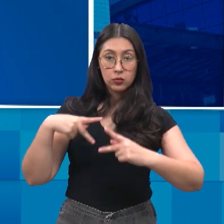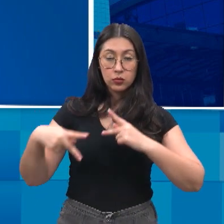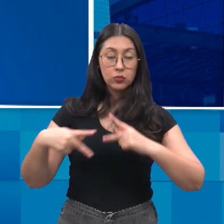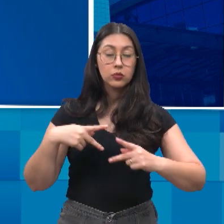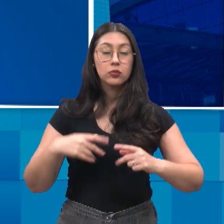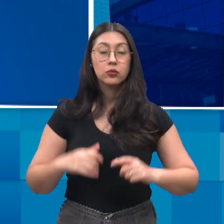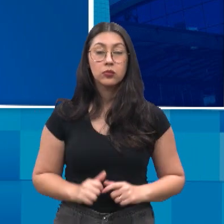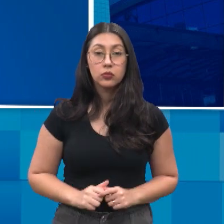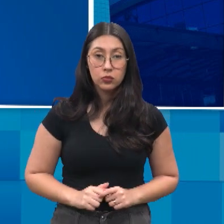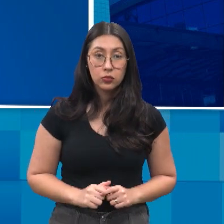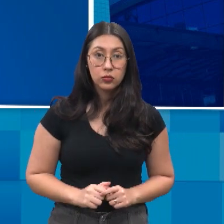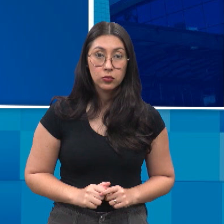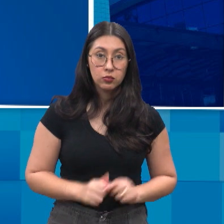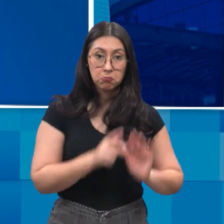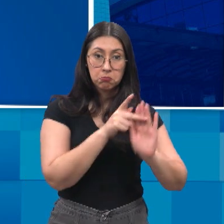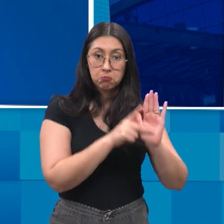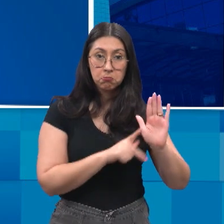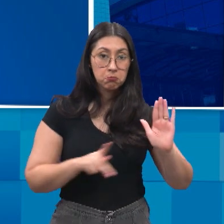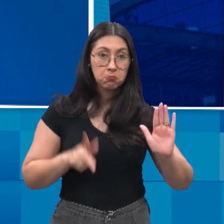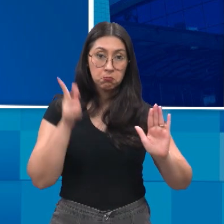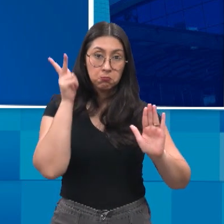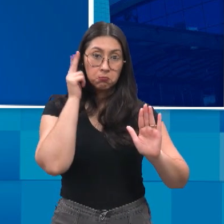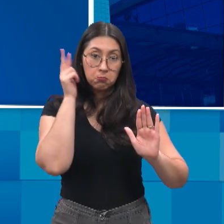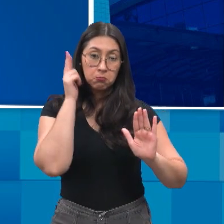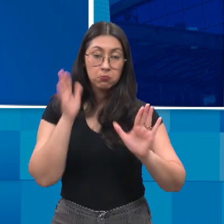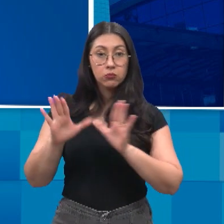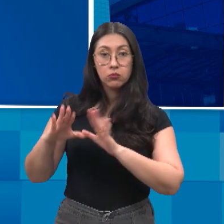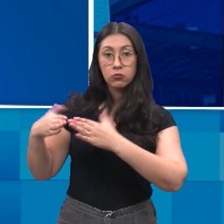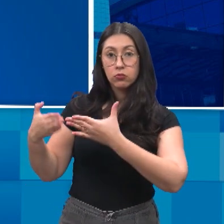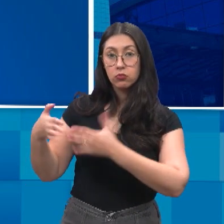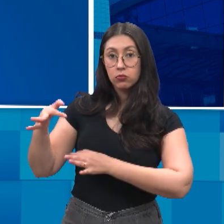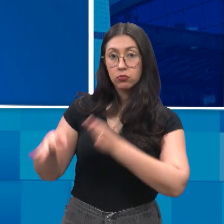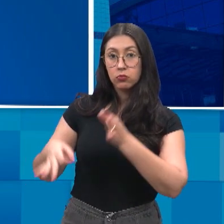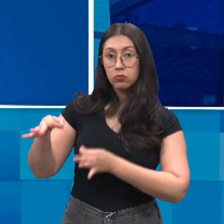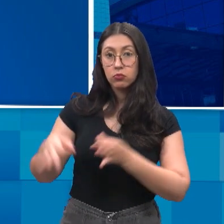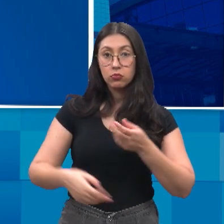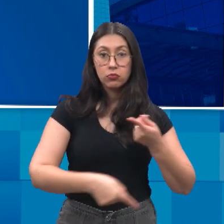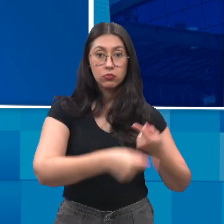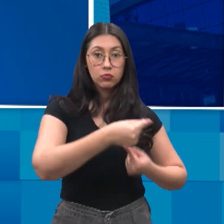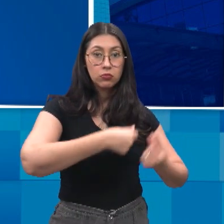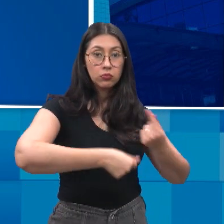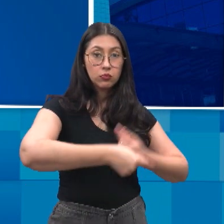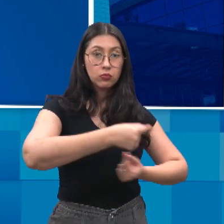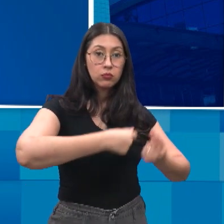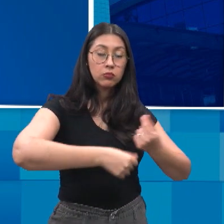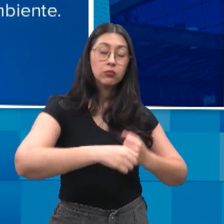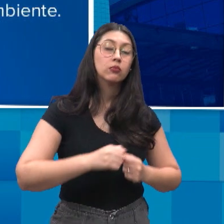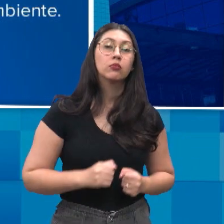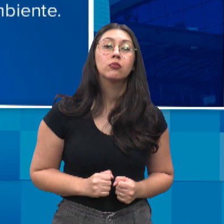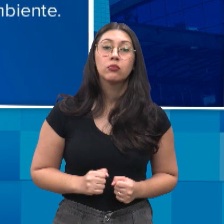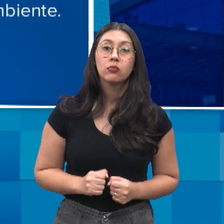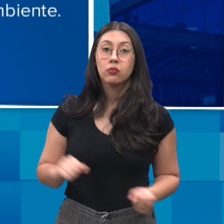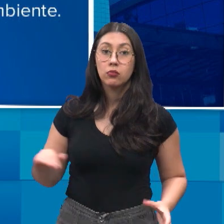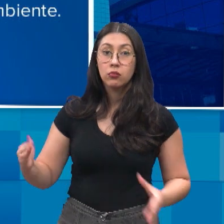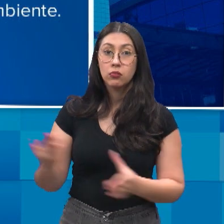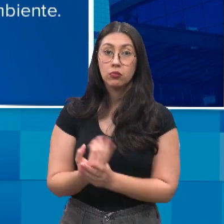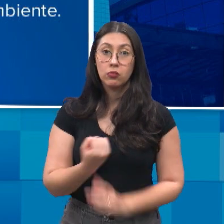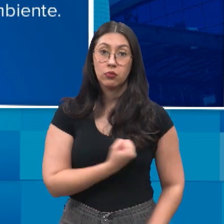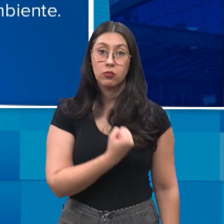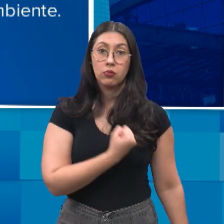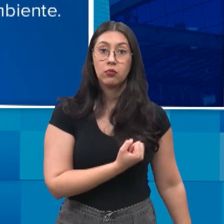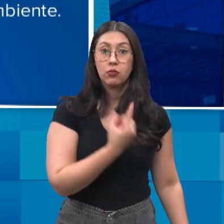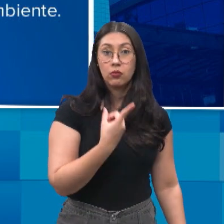providências. Rito ordinário, Comissões Justiça e Economia. Processo número 10.024